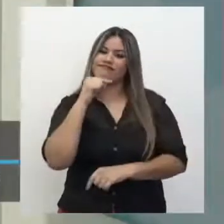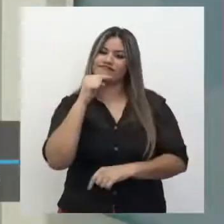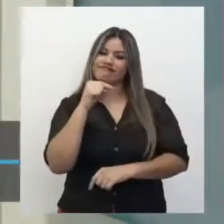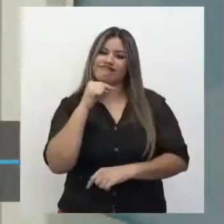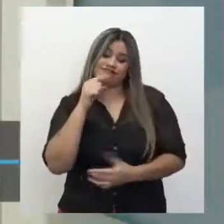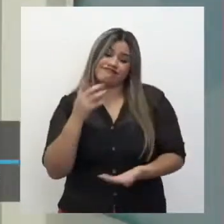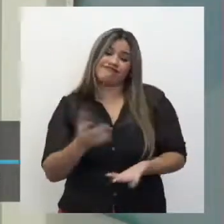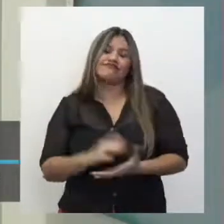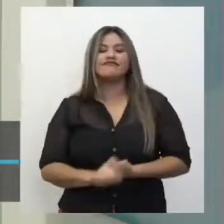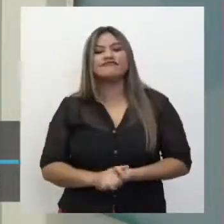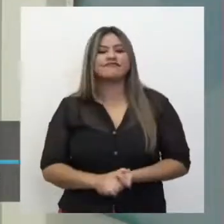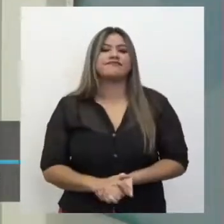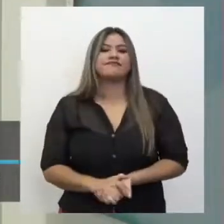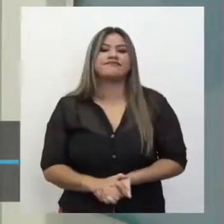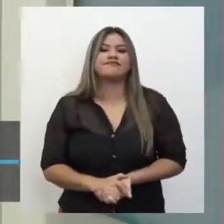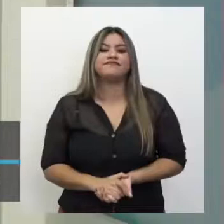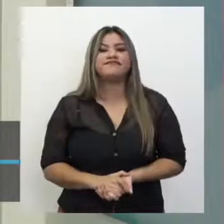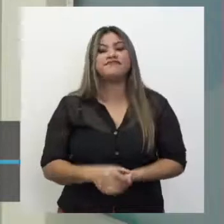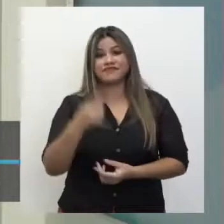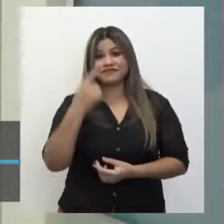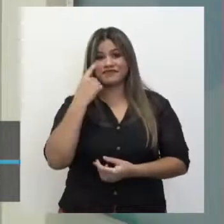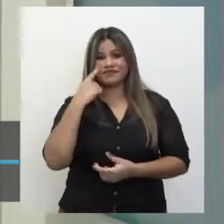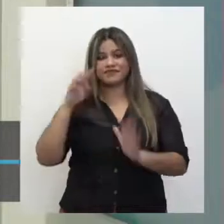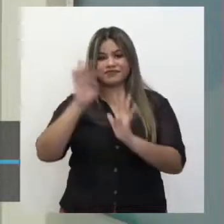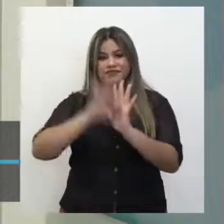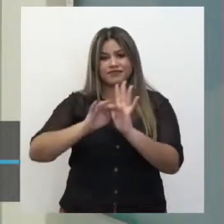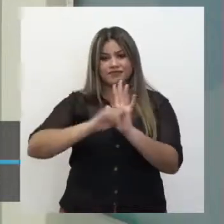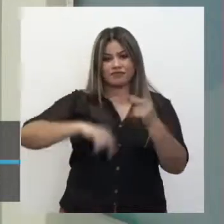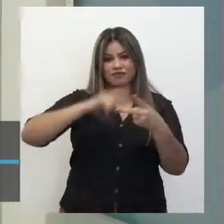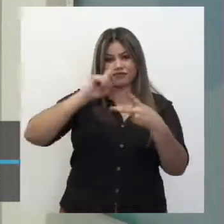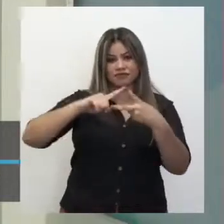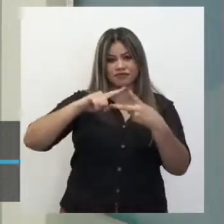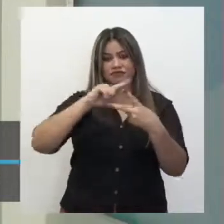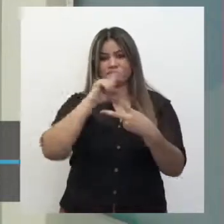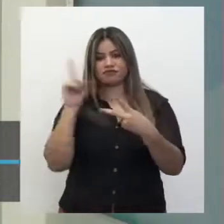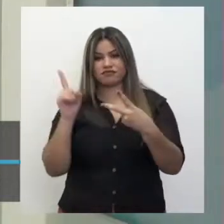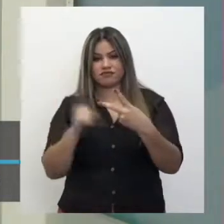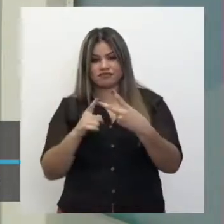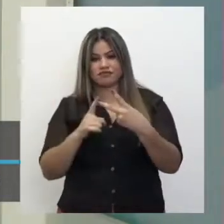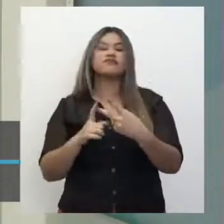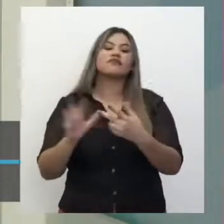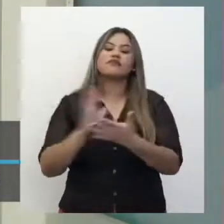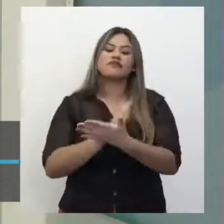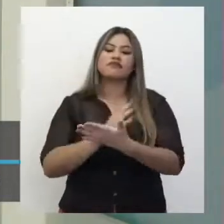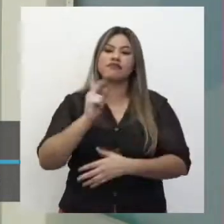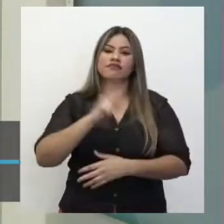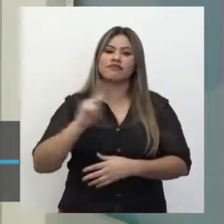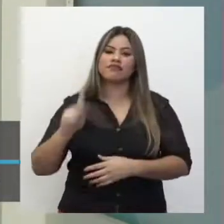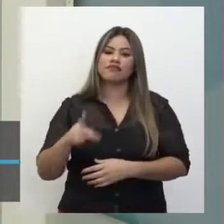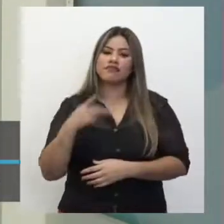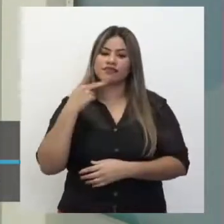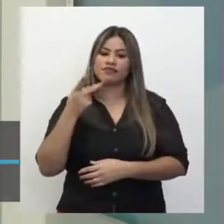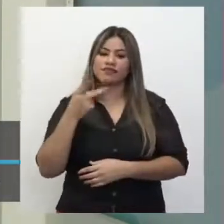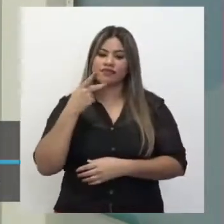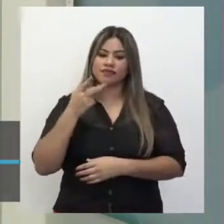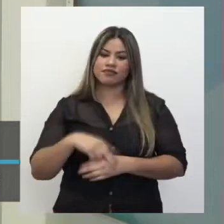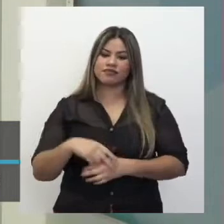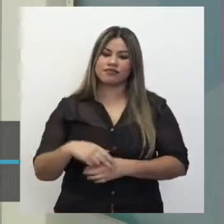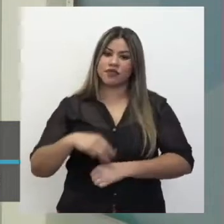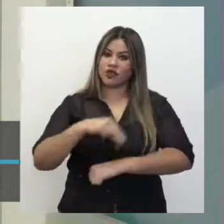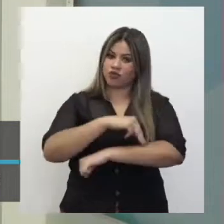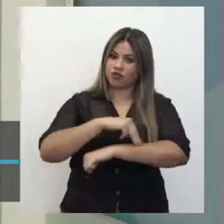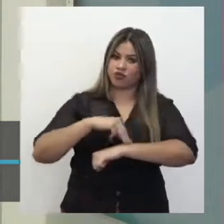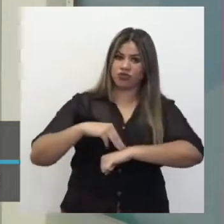Bom, ó, ouvimos os dois, né? Alguns professores estão fazendo comentário aqui assim. Mas não tem moral da